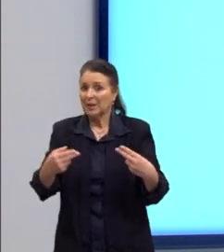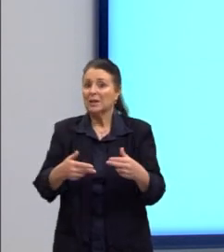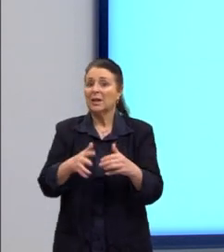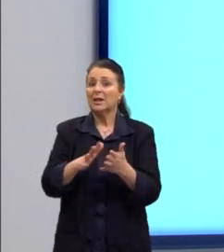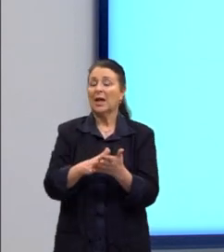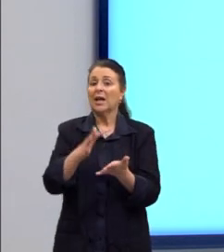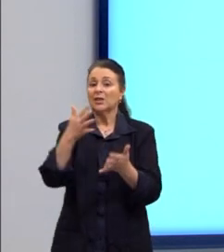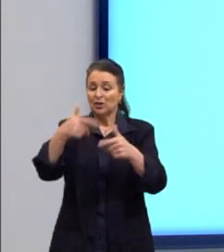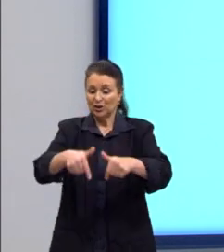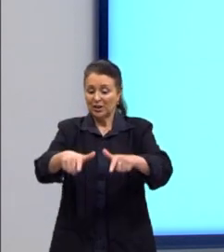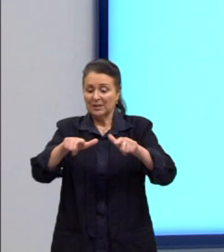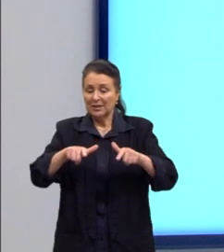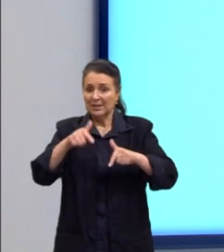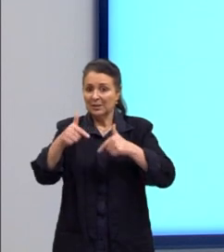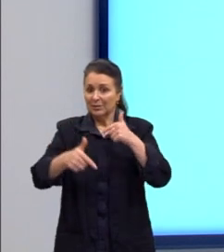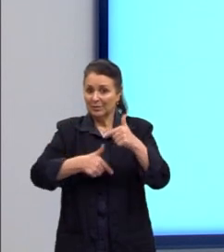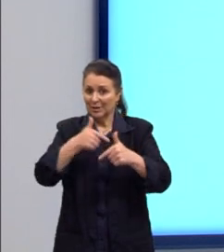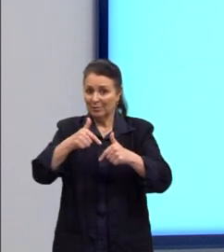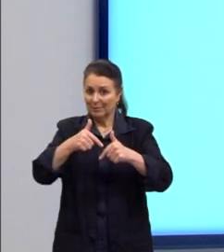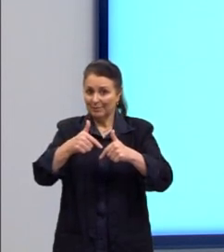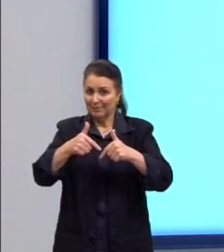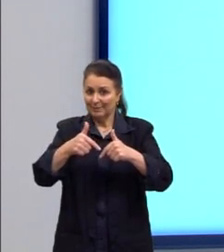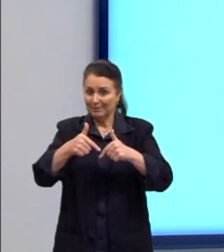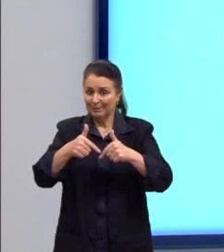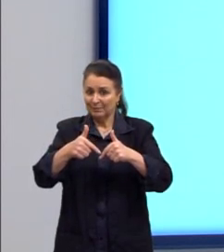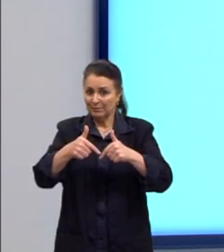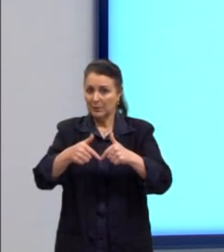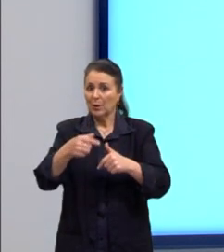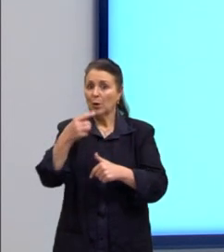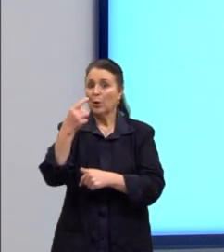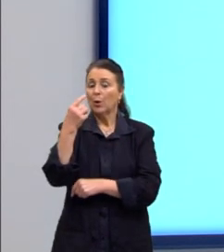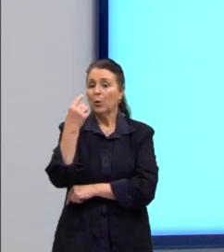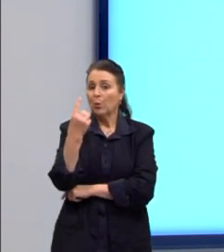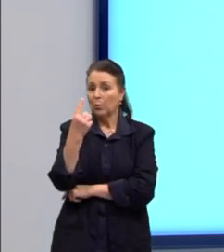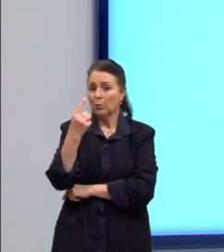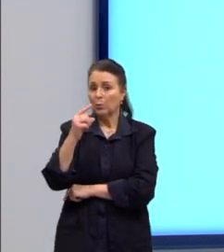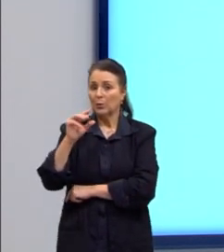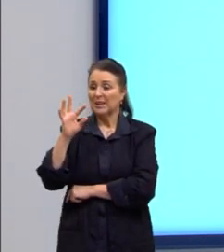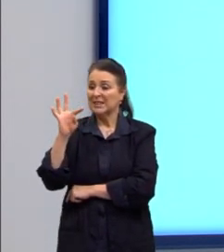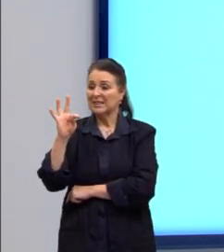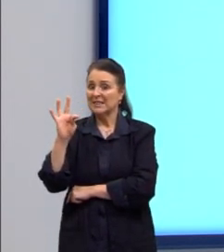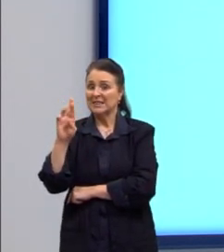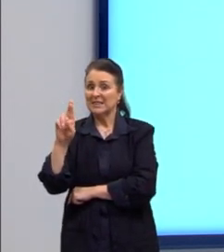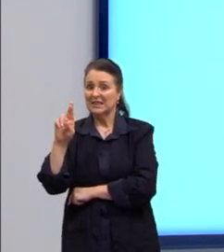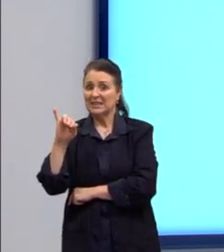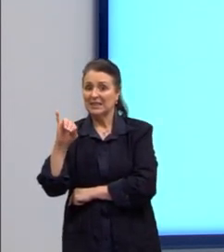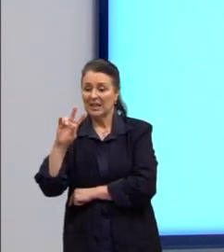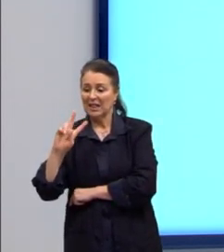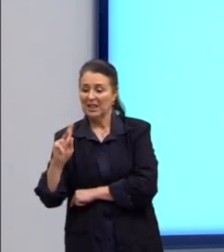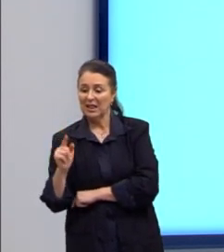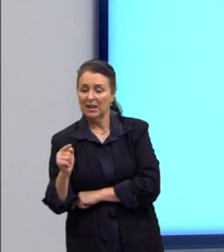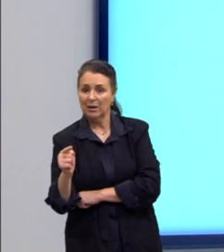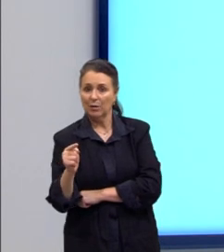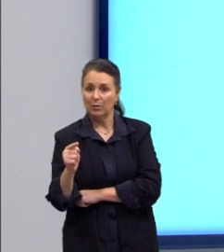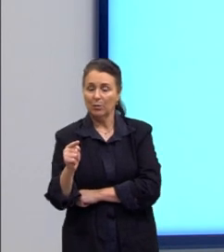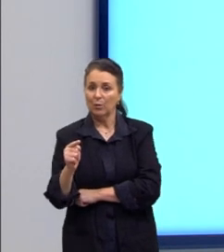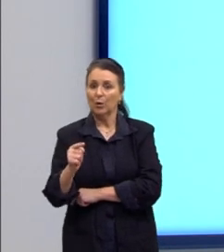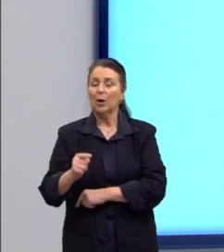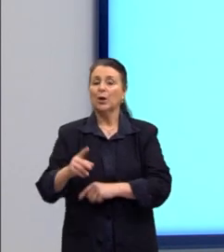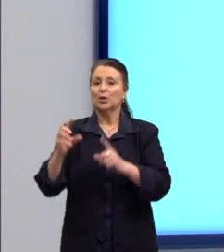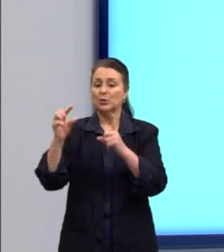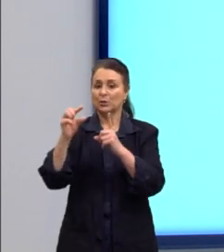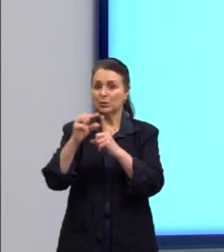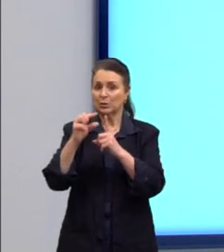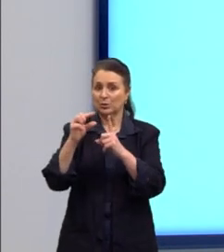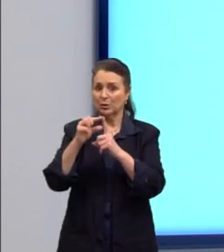mundo 1 trilhão de Dólares é o valor da perda econômica mundial gerada pelas